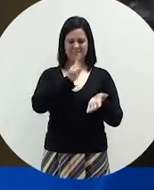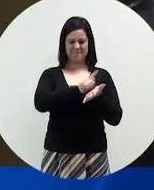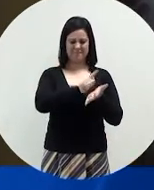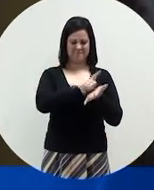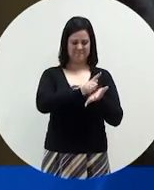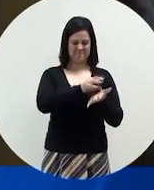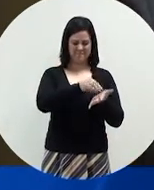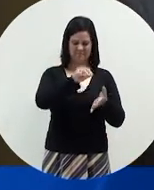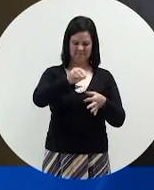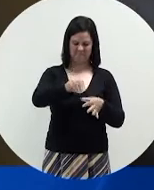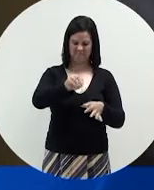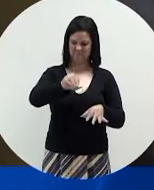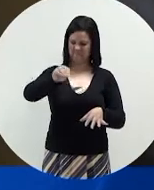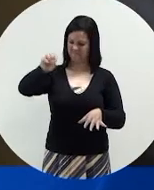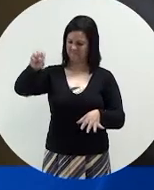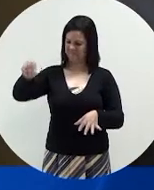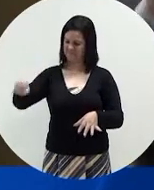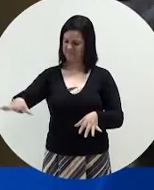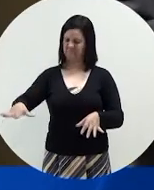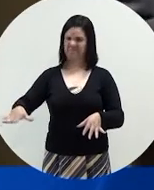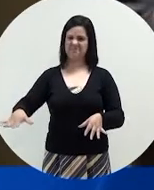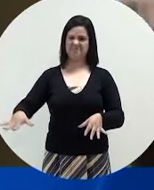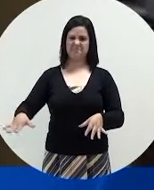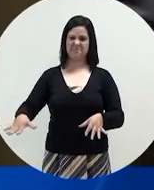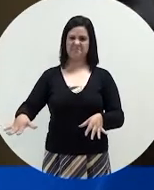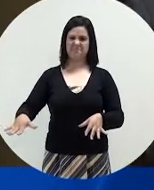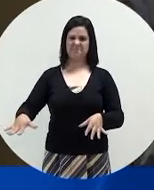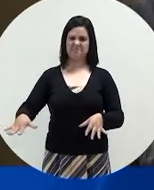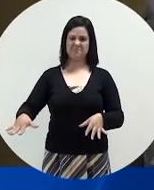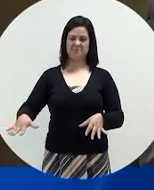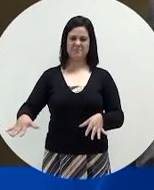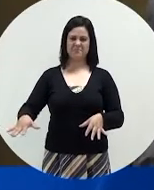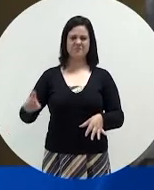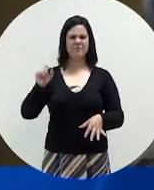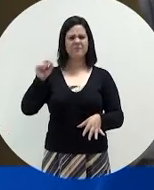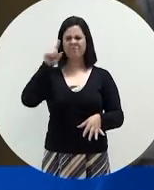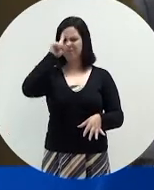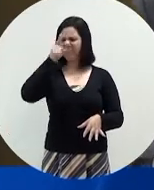dono desse pedaço, quem manda aqui sou eu.